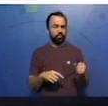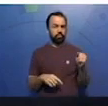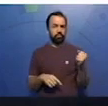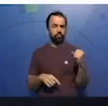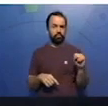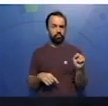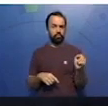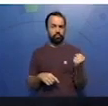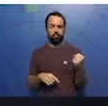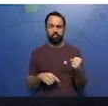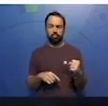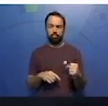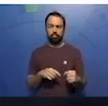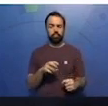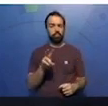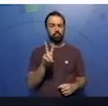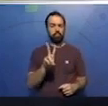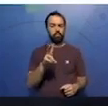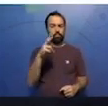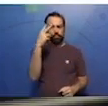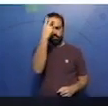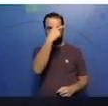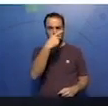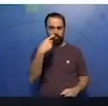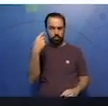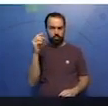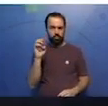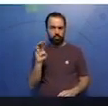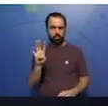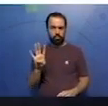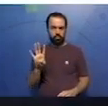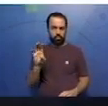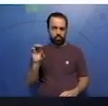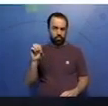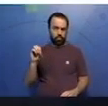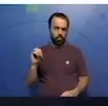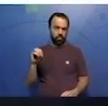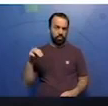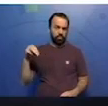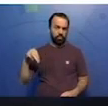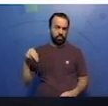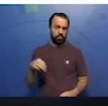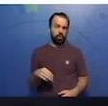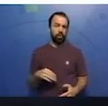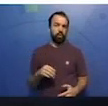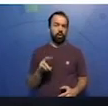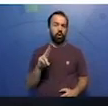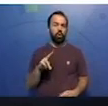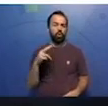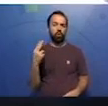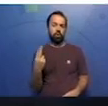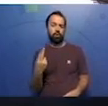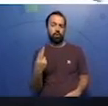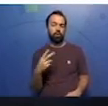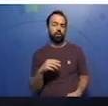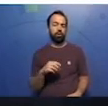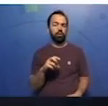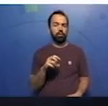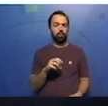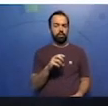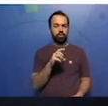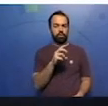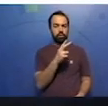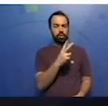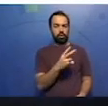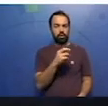2 horas e 40 minutos, ou 20 minutos para as 3 horas. Olha lá, ponteiro